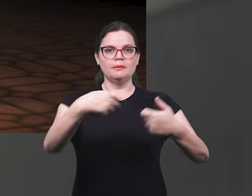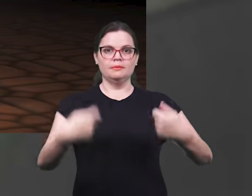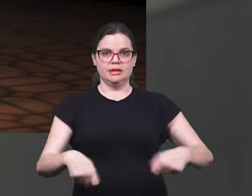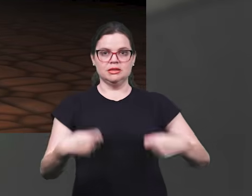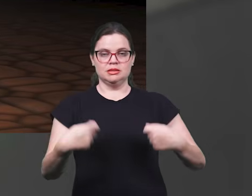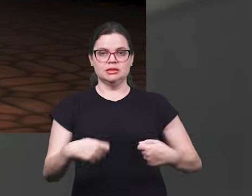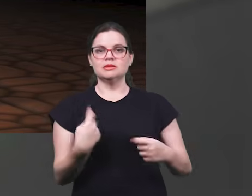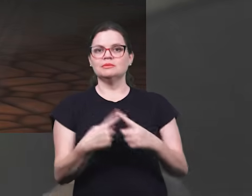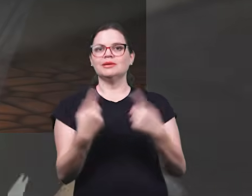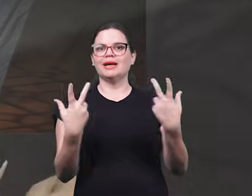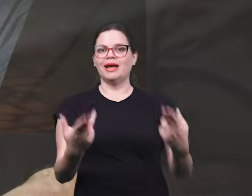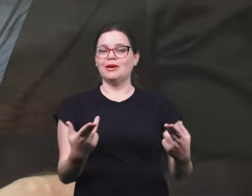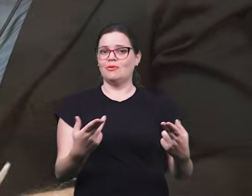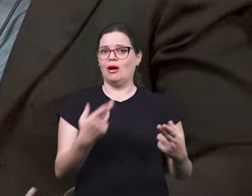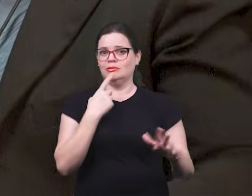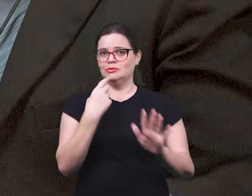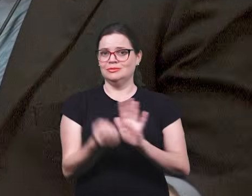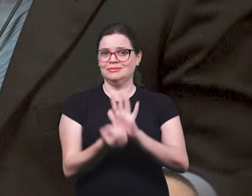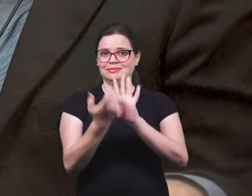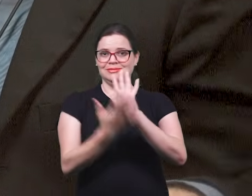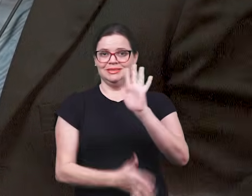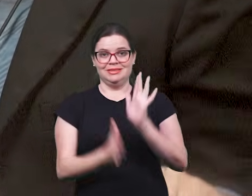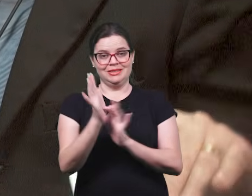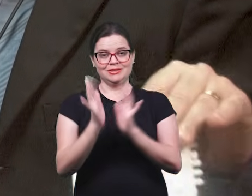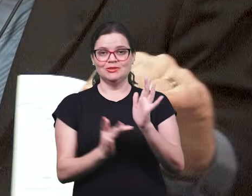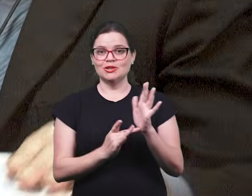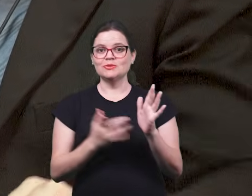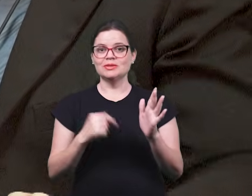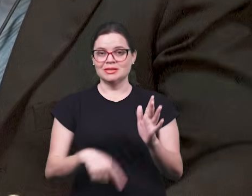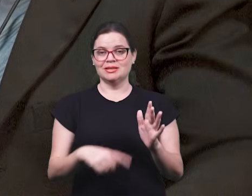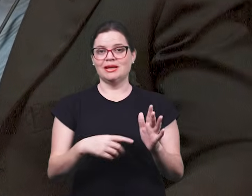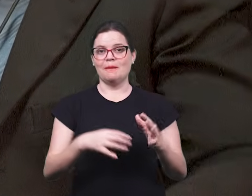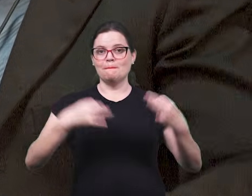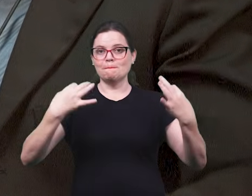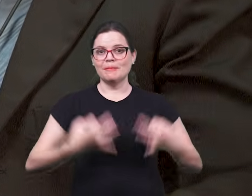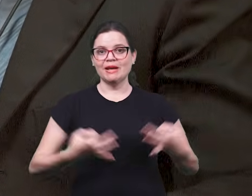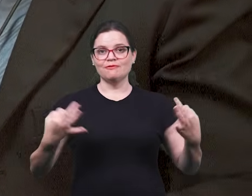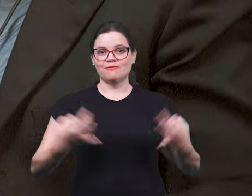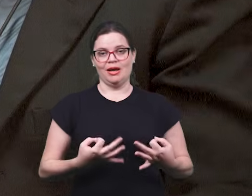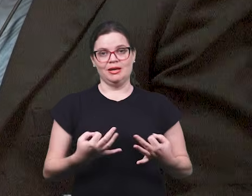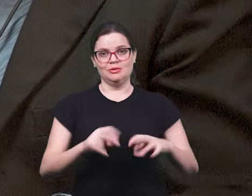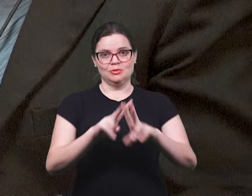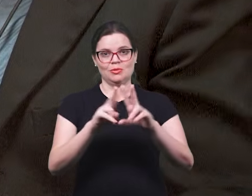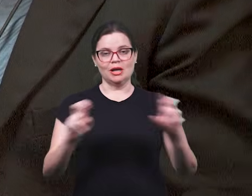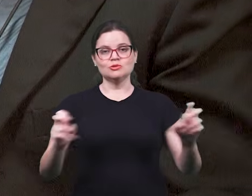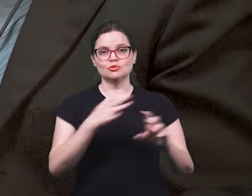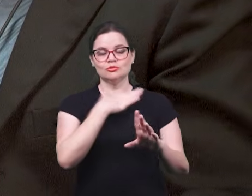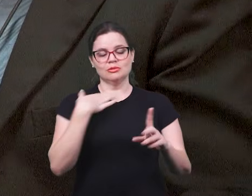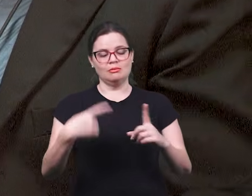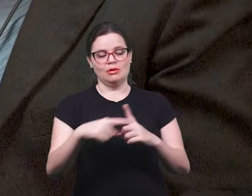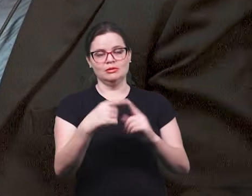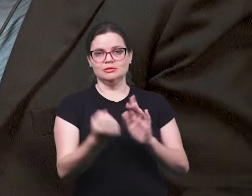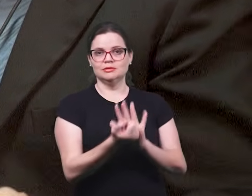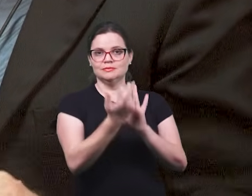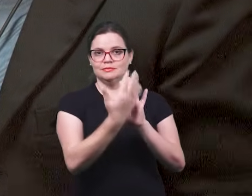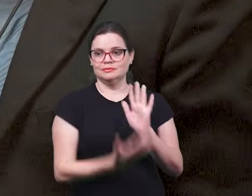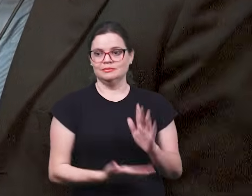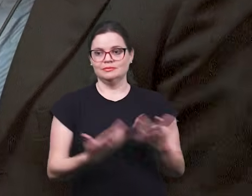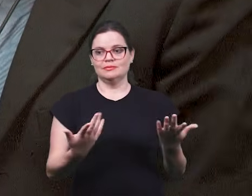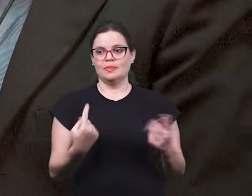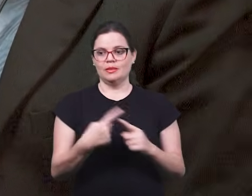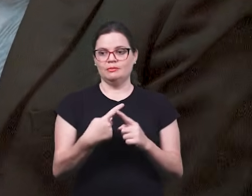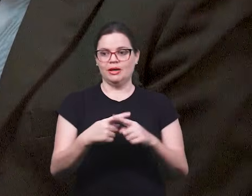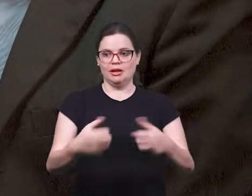o sacrifício perfeito, nós chegamos ali pelo sangue, e o sangue está presente ali, porque o propiciatório, o sangue era